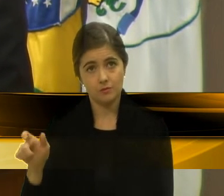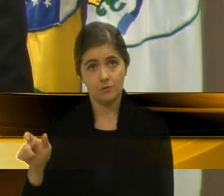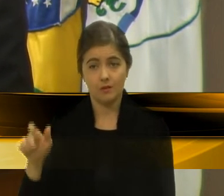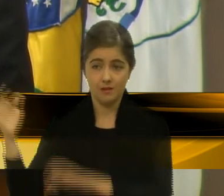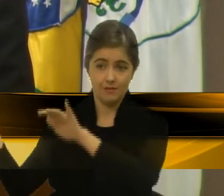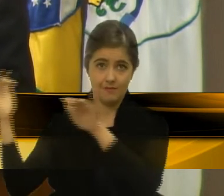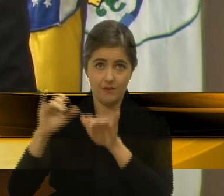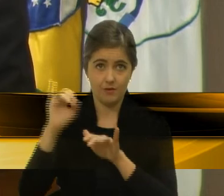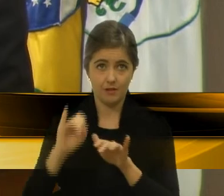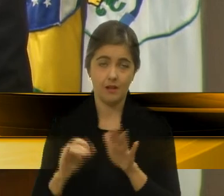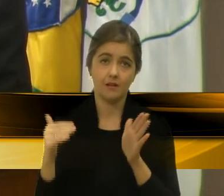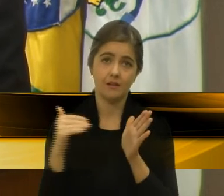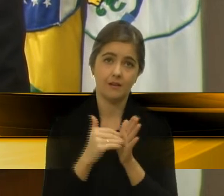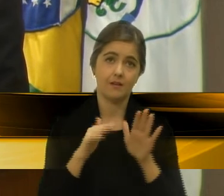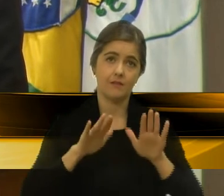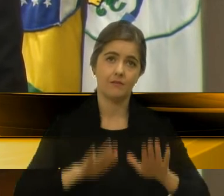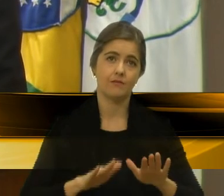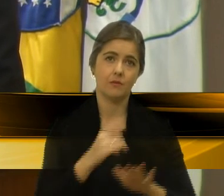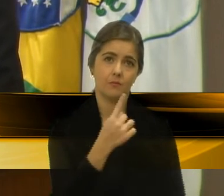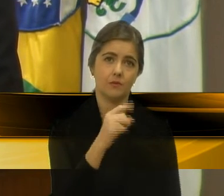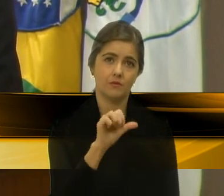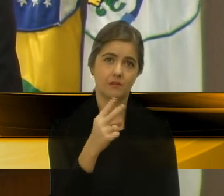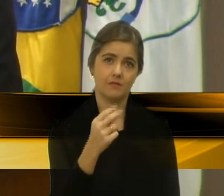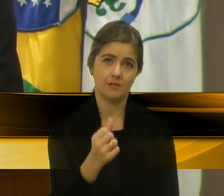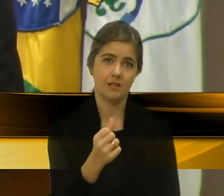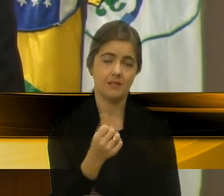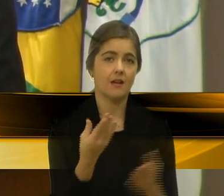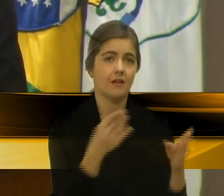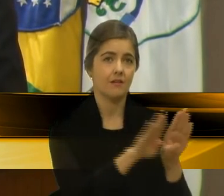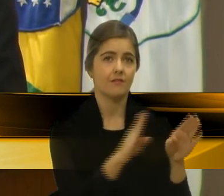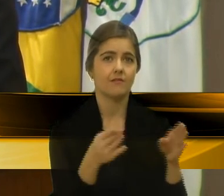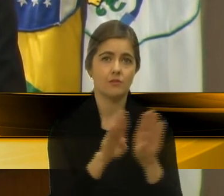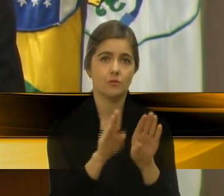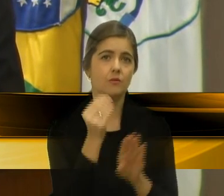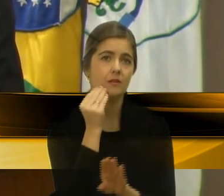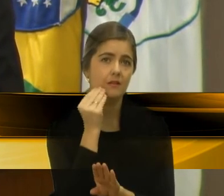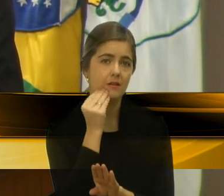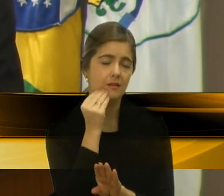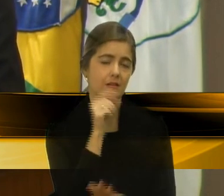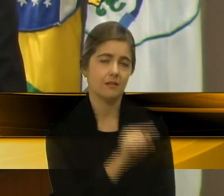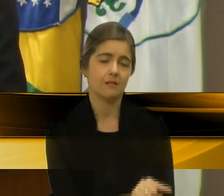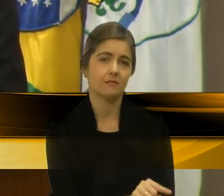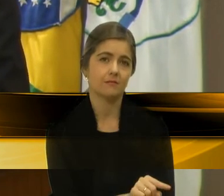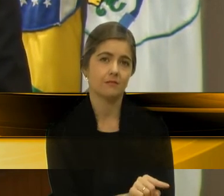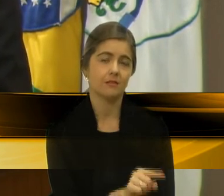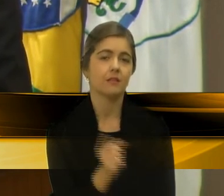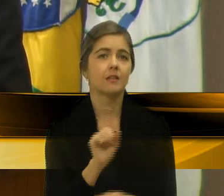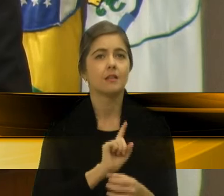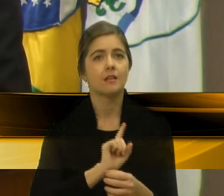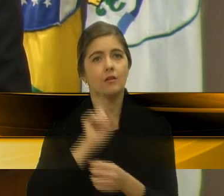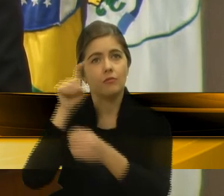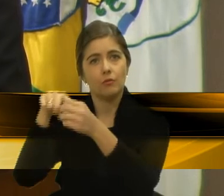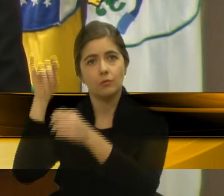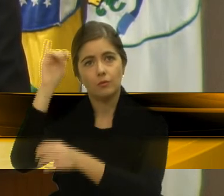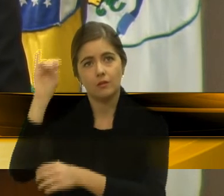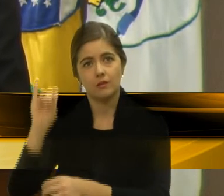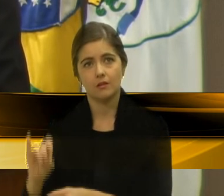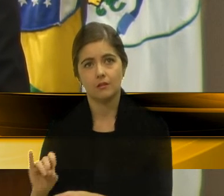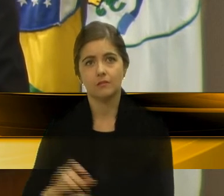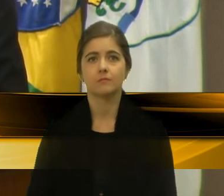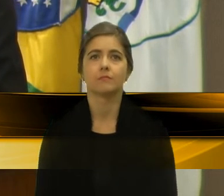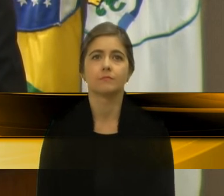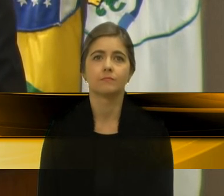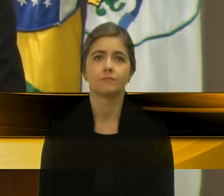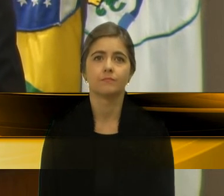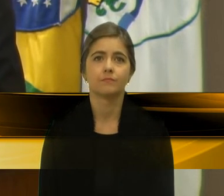até 1926, quando fecharam as duas casas de Ana Rec e Camaldre e retornaram ao mosteiro